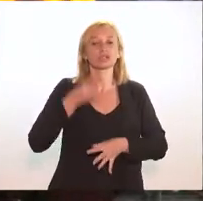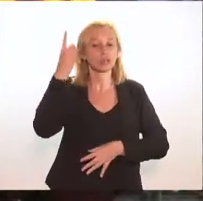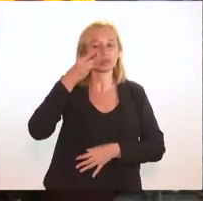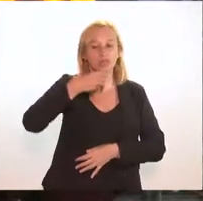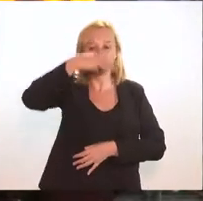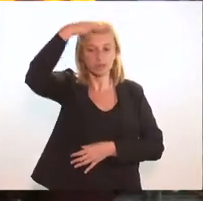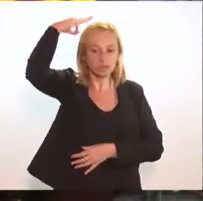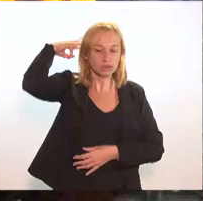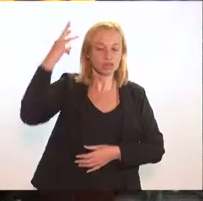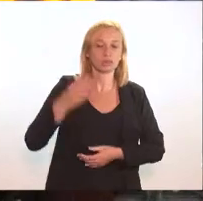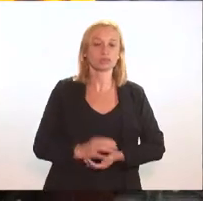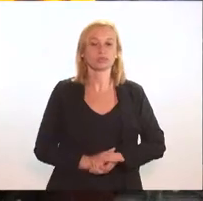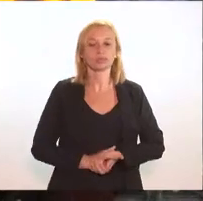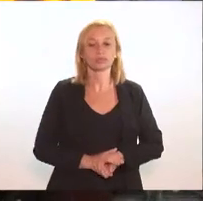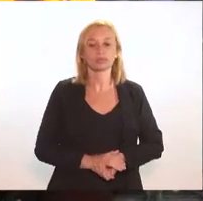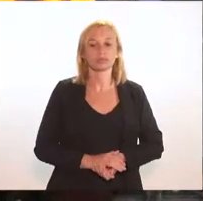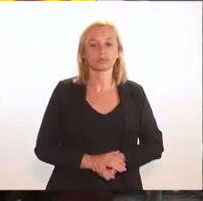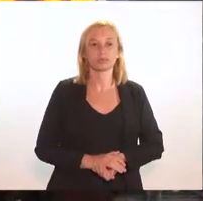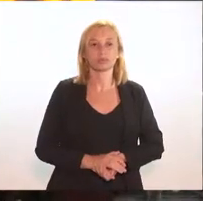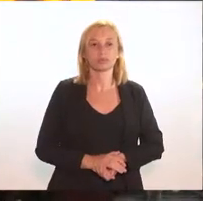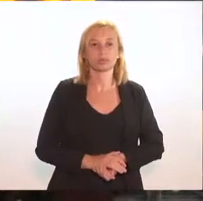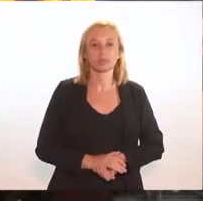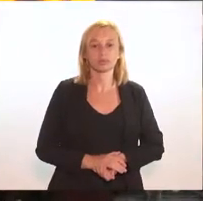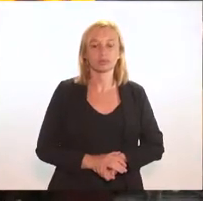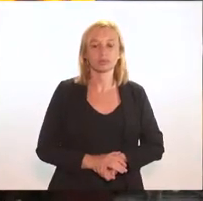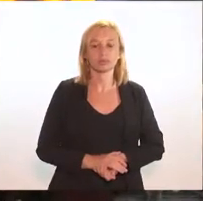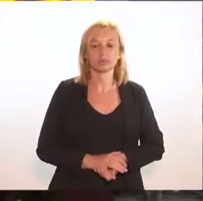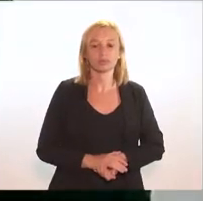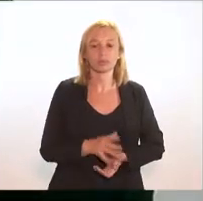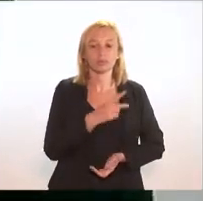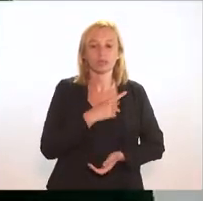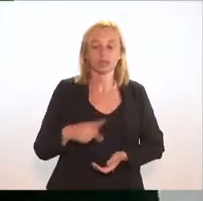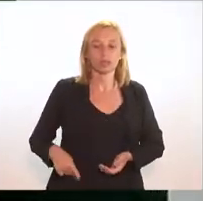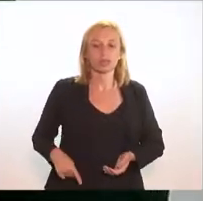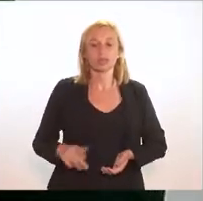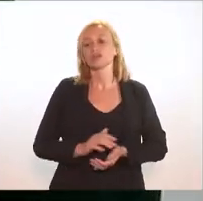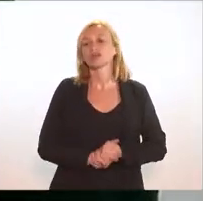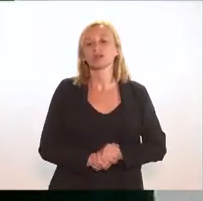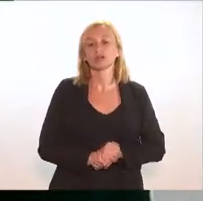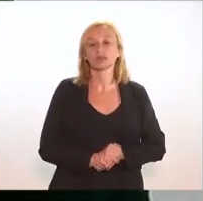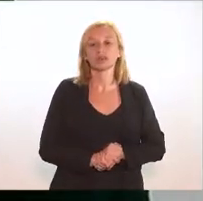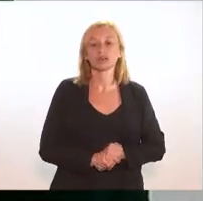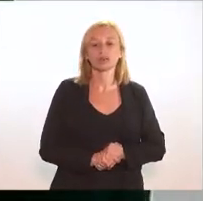deputado Márcio Pacheco. Presidente, o parecer é pela